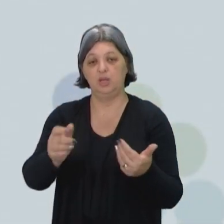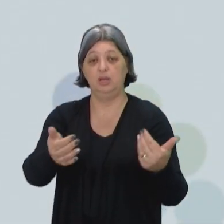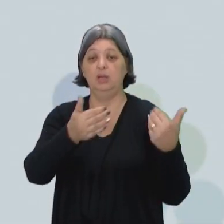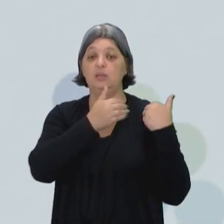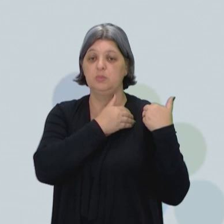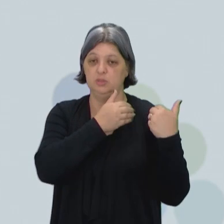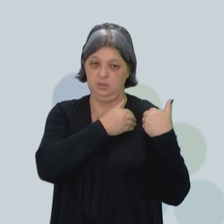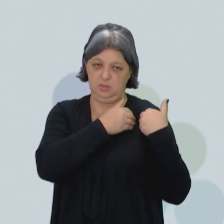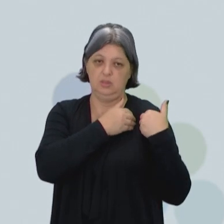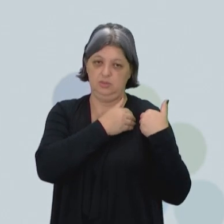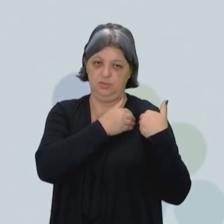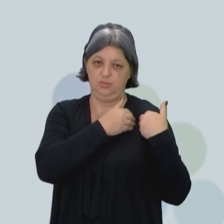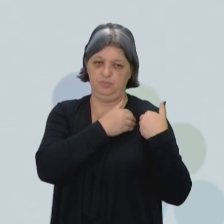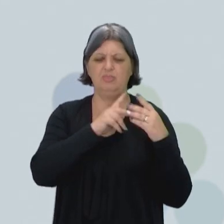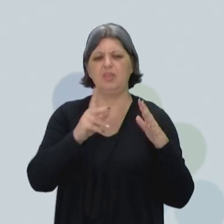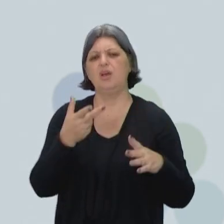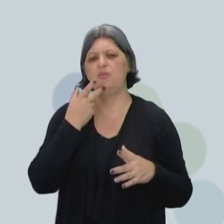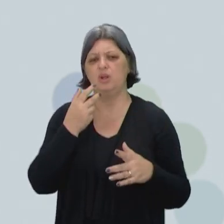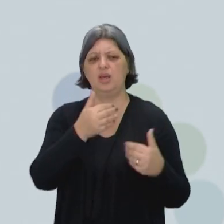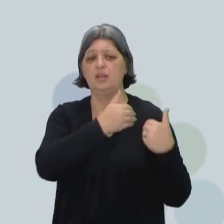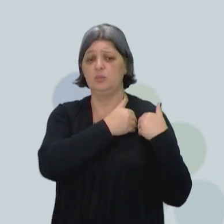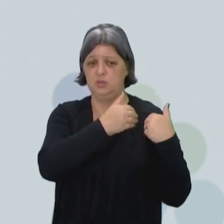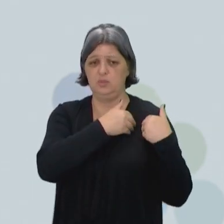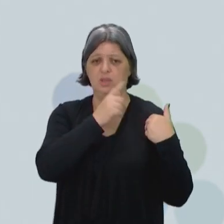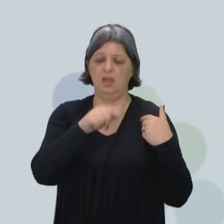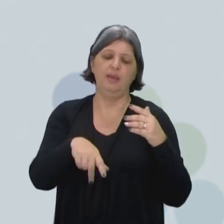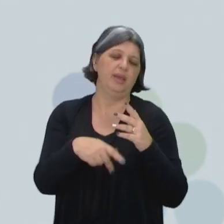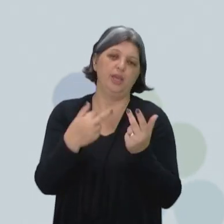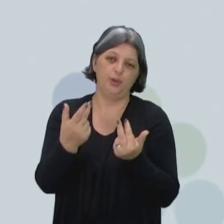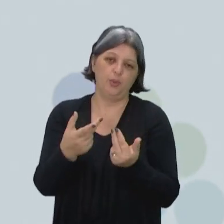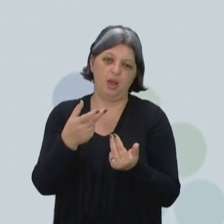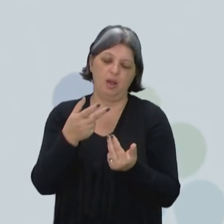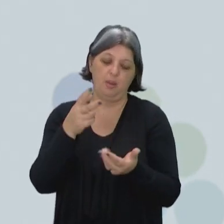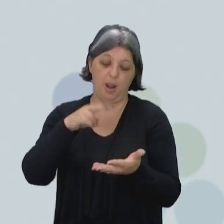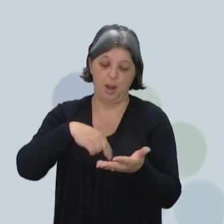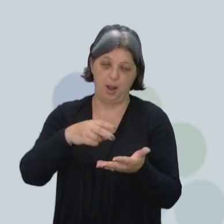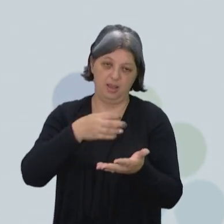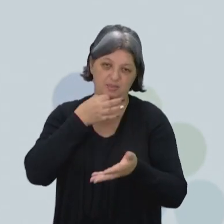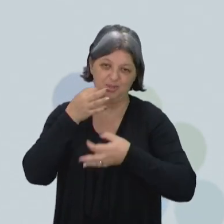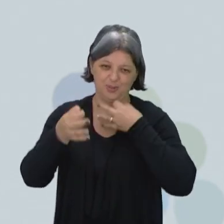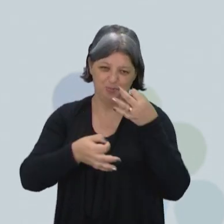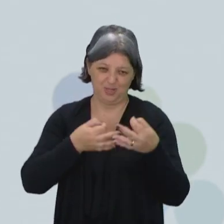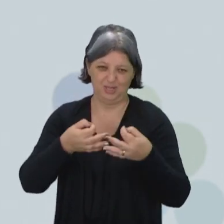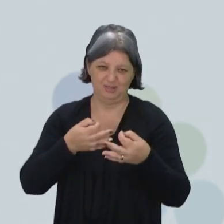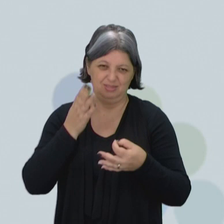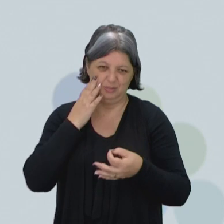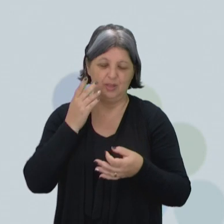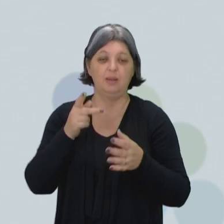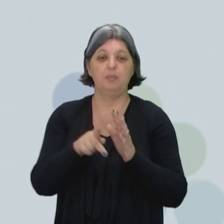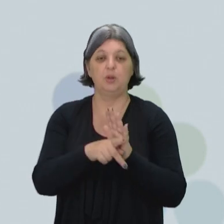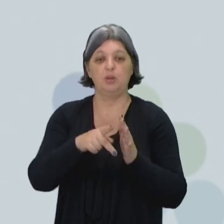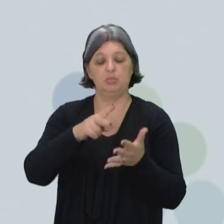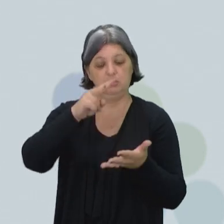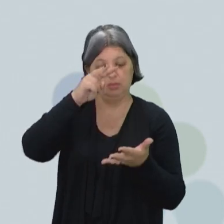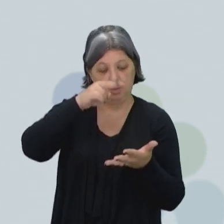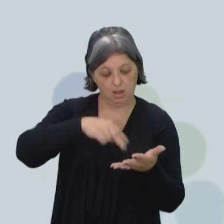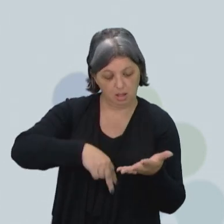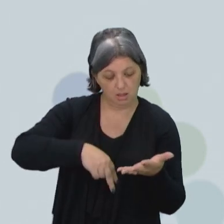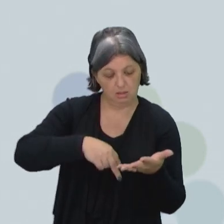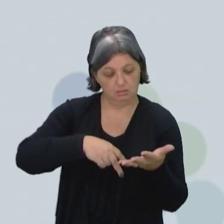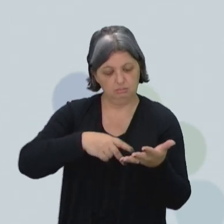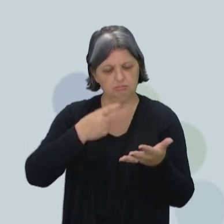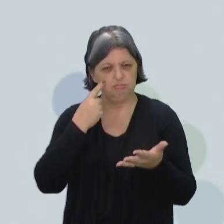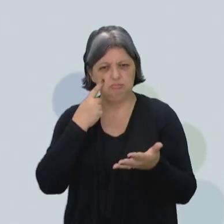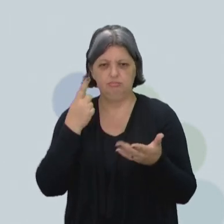o escrever com responsabilidade é tão importante como ler criticamente. E o escrever com responsabilidade é fruto do ler criticamente. Então, você vê como uma